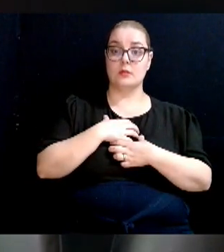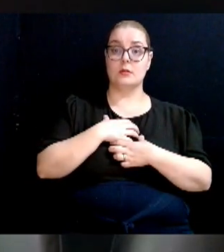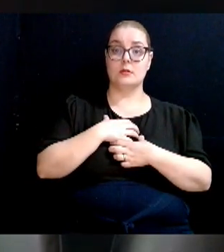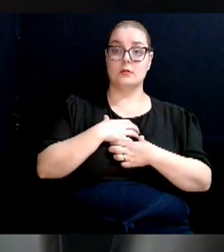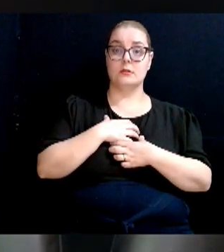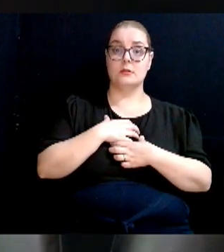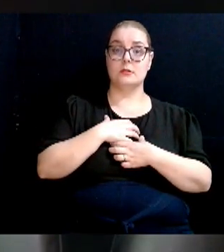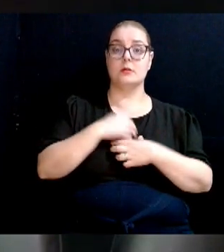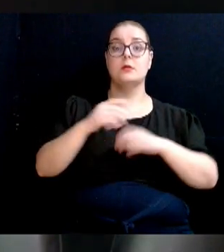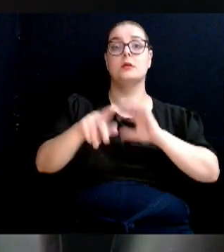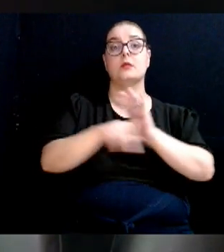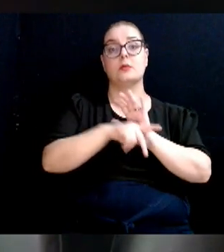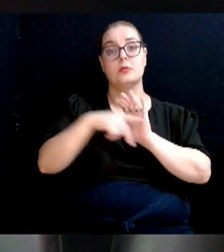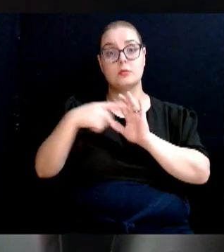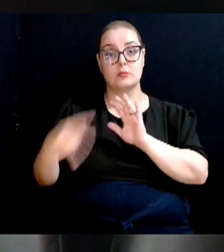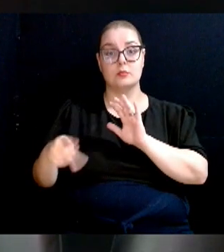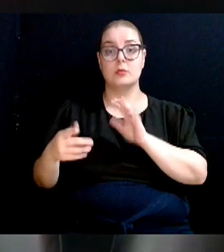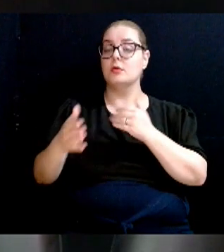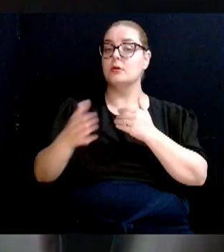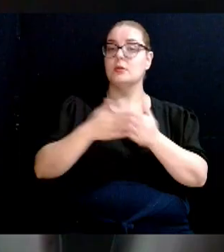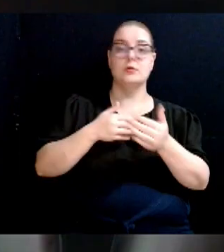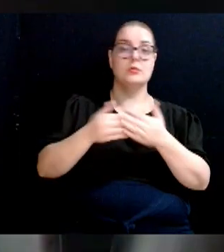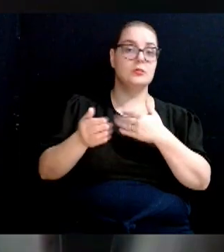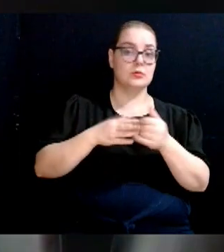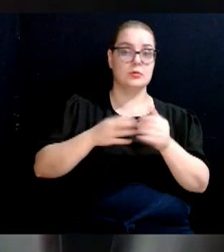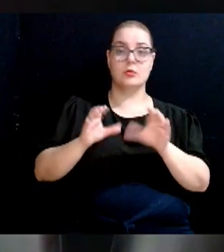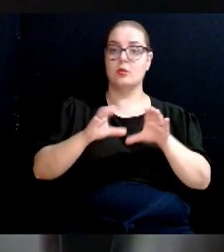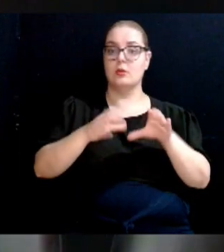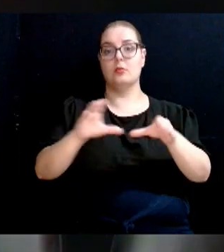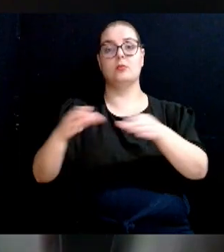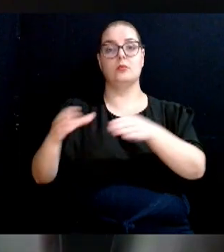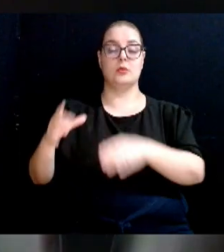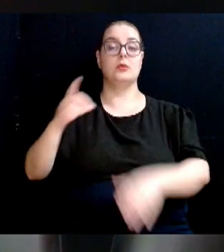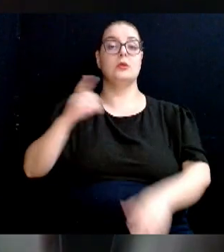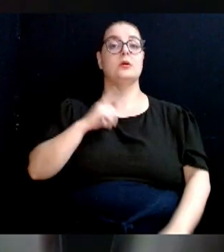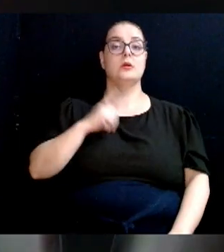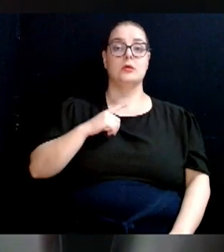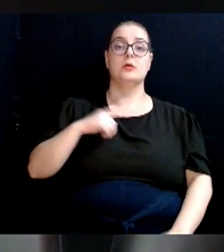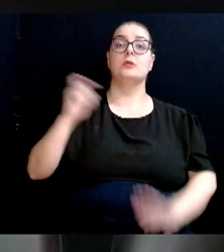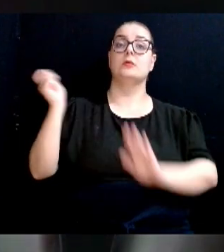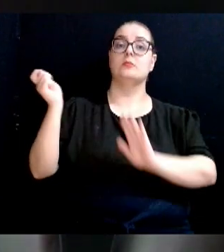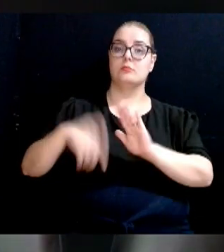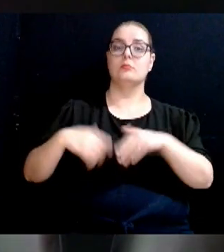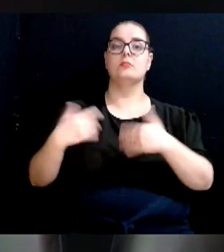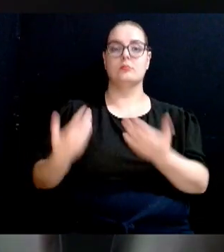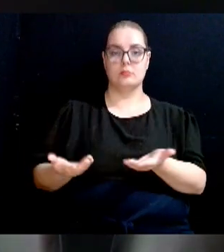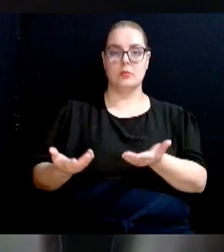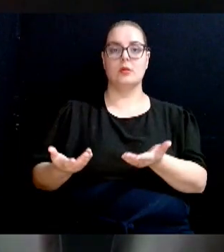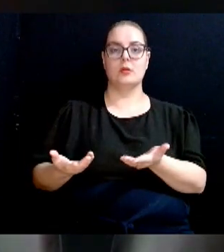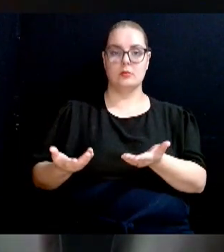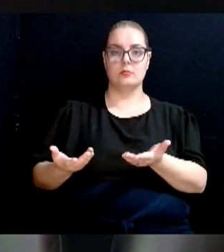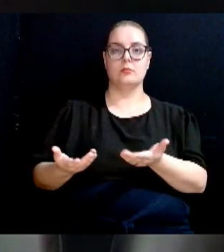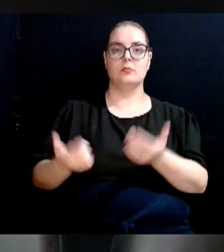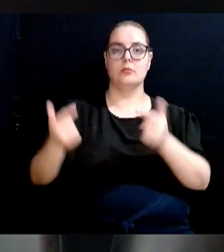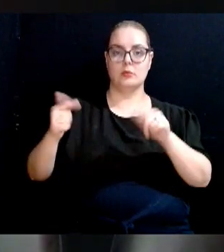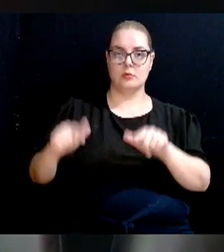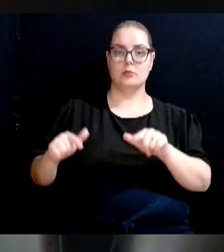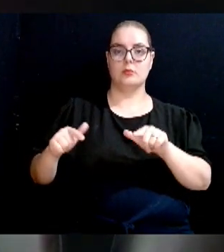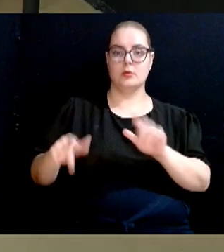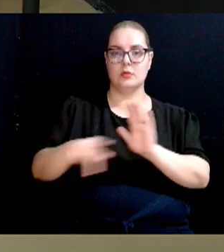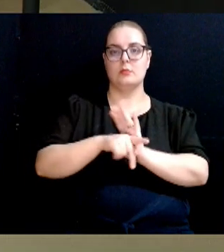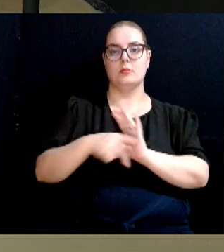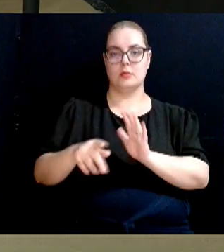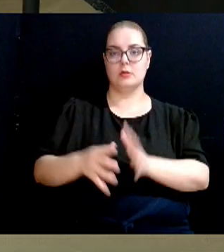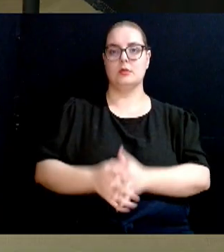pertencente de qualquer grupo, né, que ela tem uma validade ali onde ela está. É